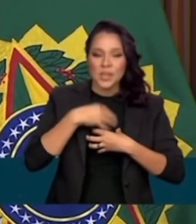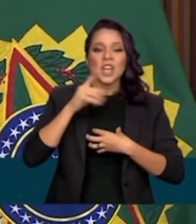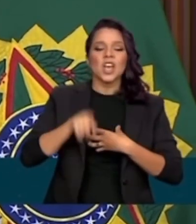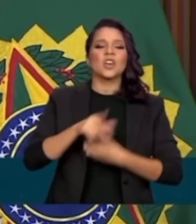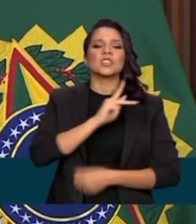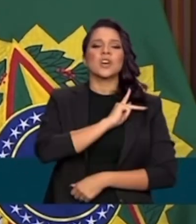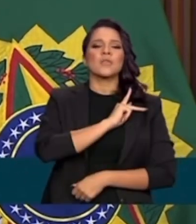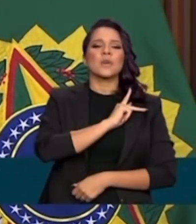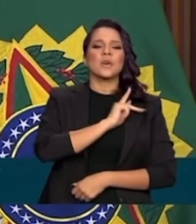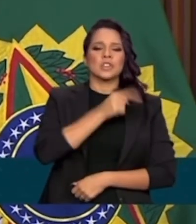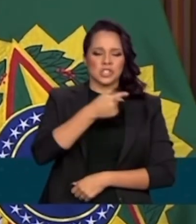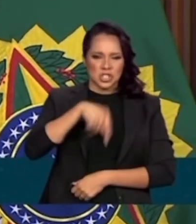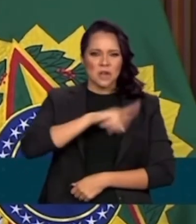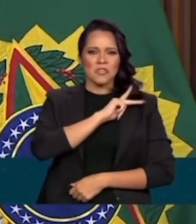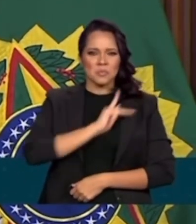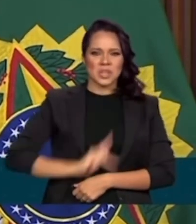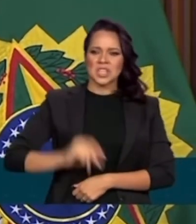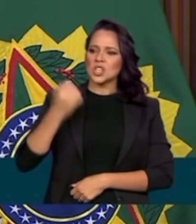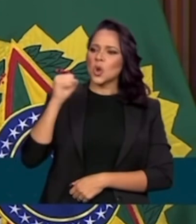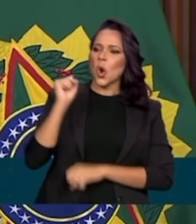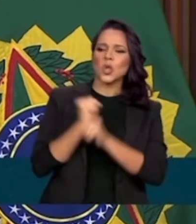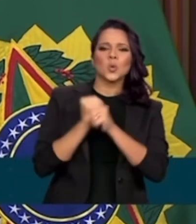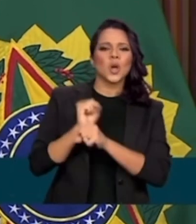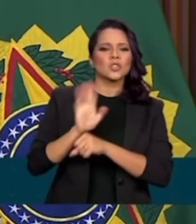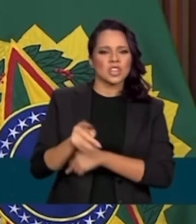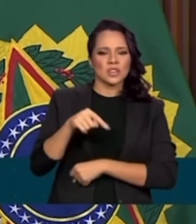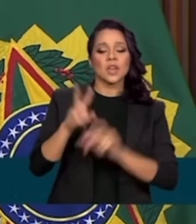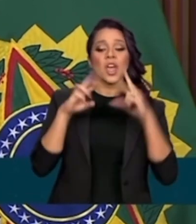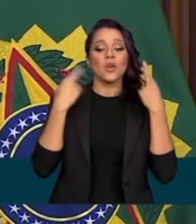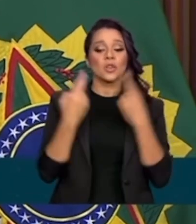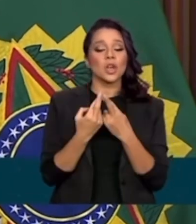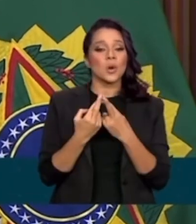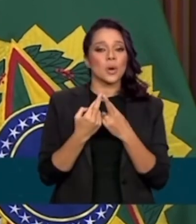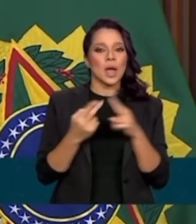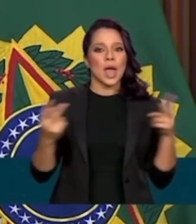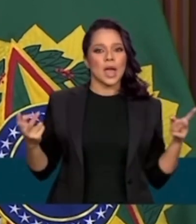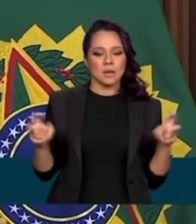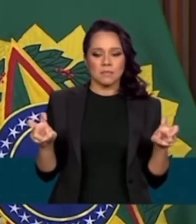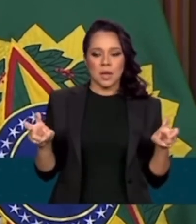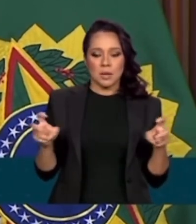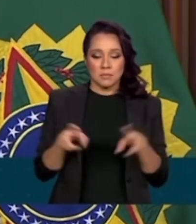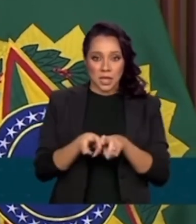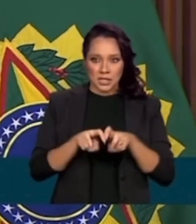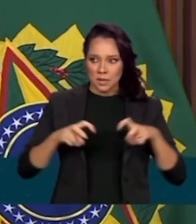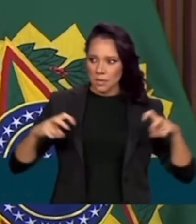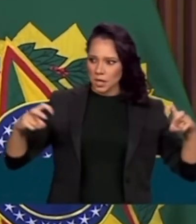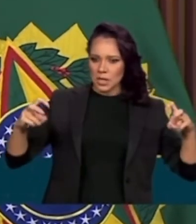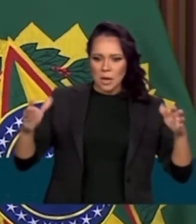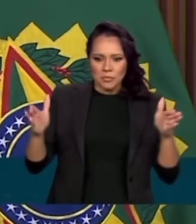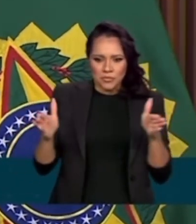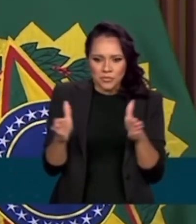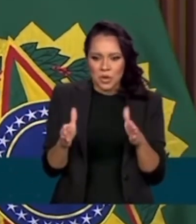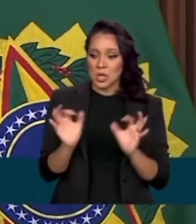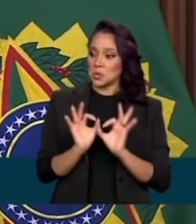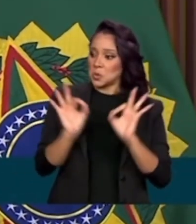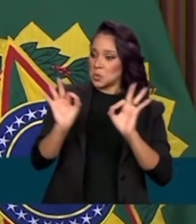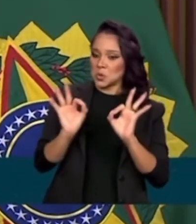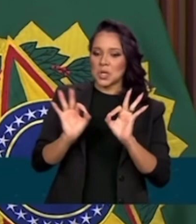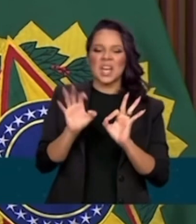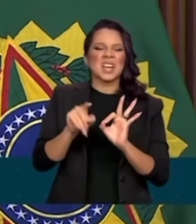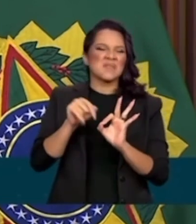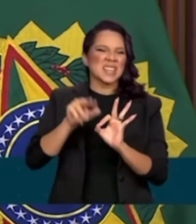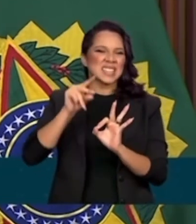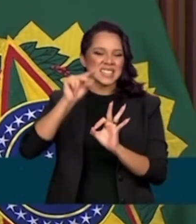esse país 8 anos e fiz muitas reuniões nessa mesa. A mesa era menor. Não era tão grande e tão sofisticada, era mais